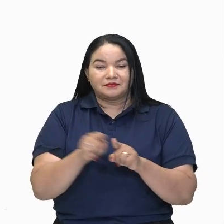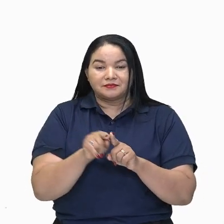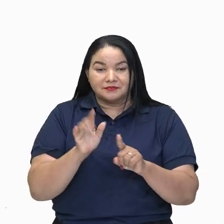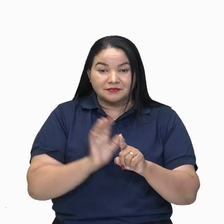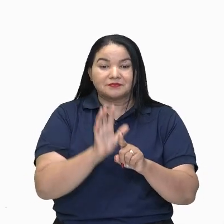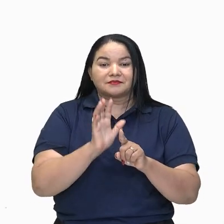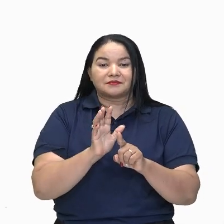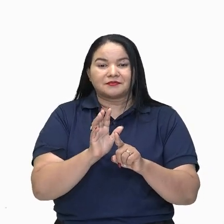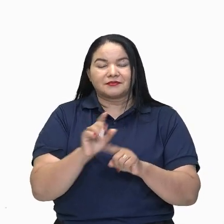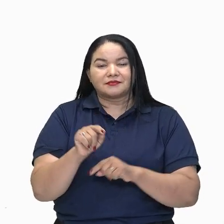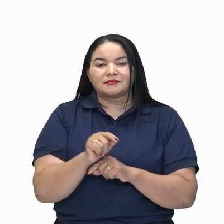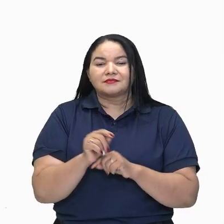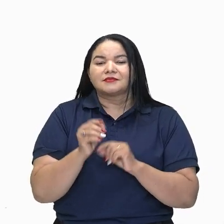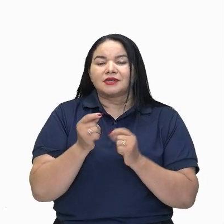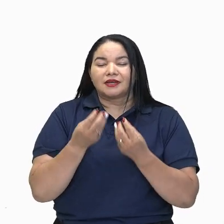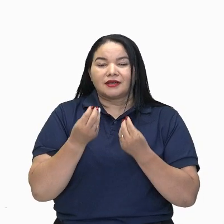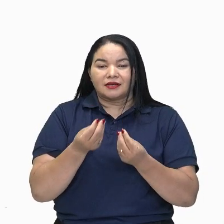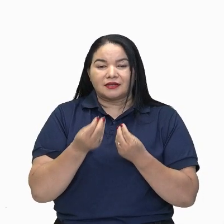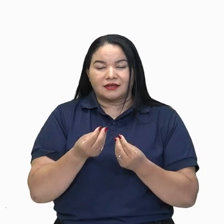para